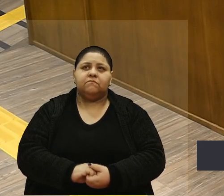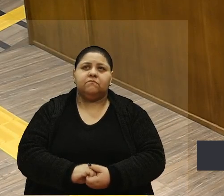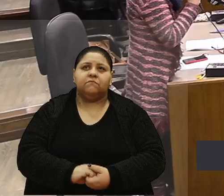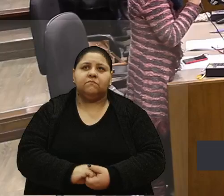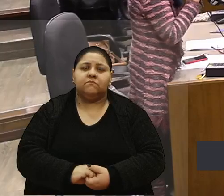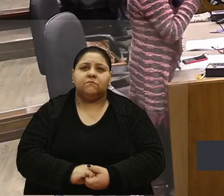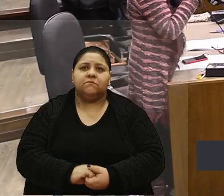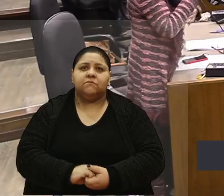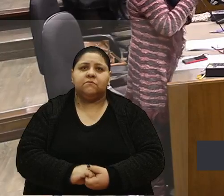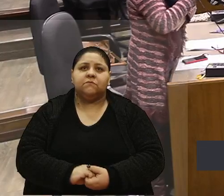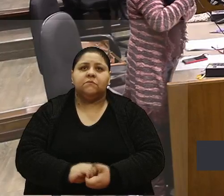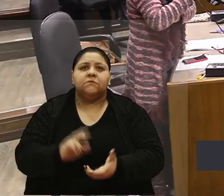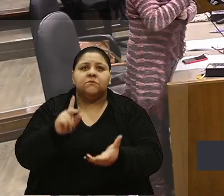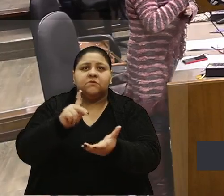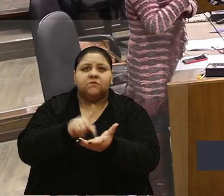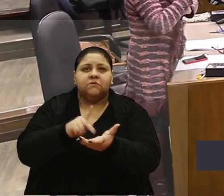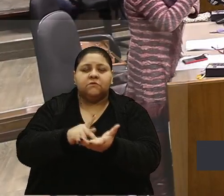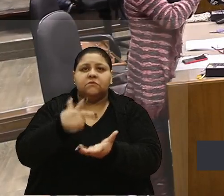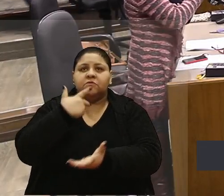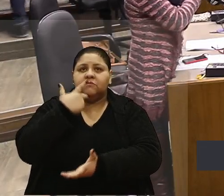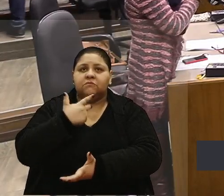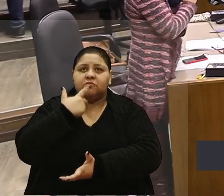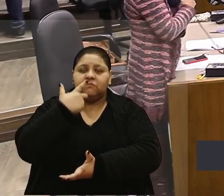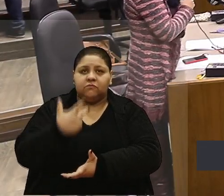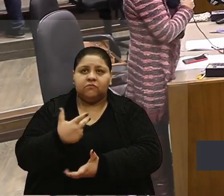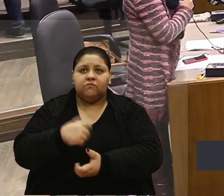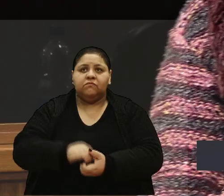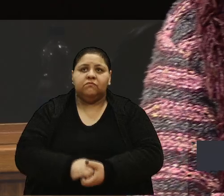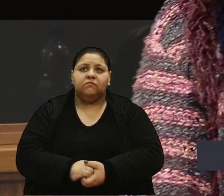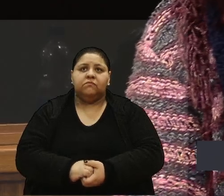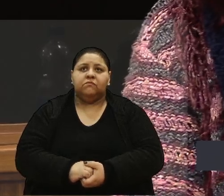Na verdade, eu queria comentar essa questão